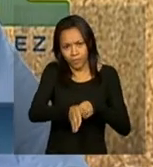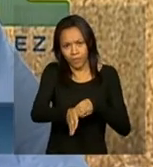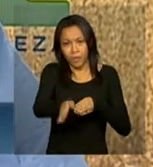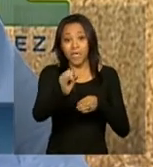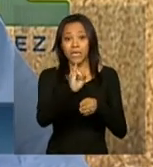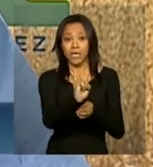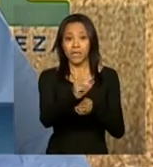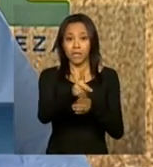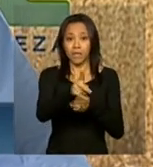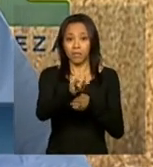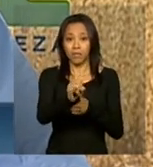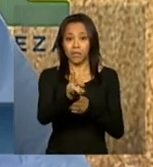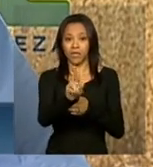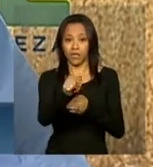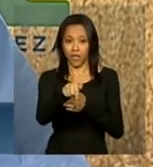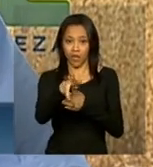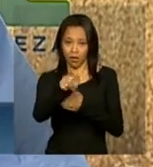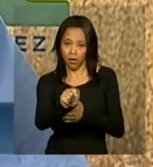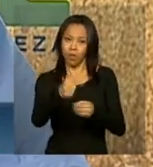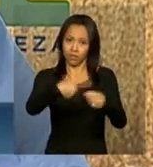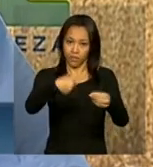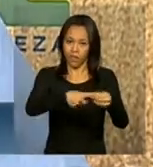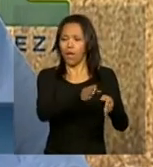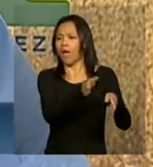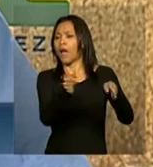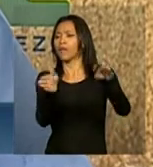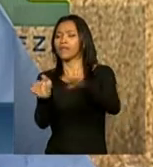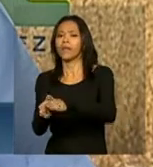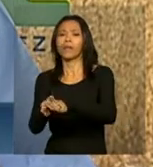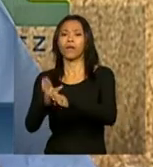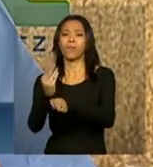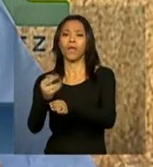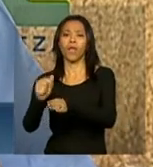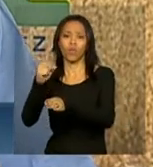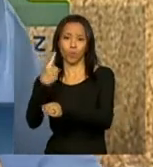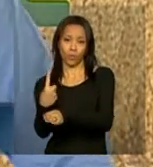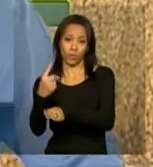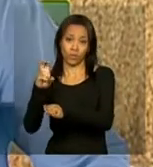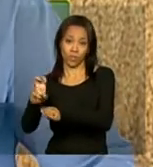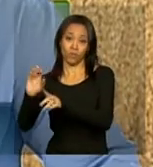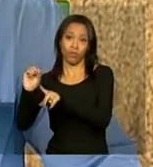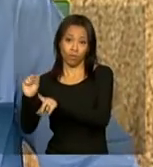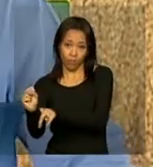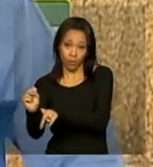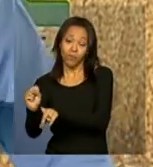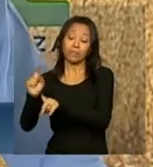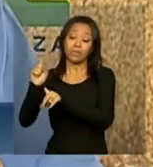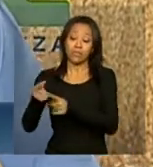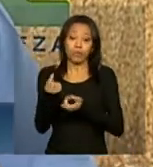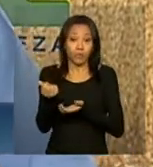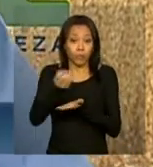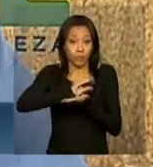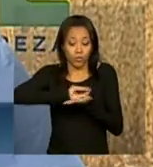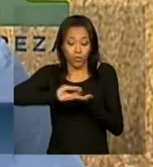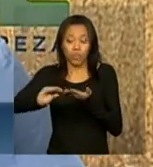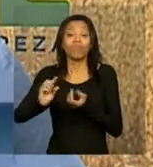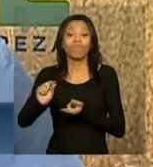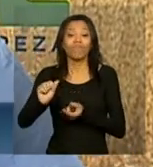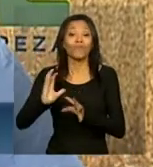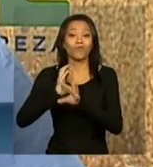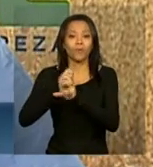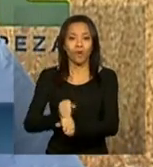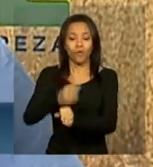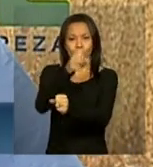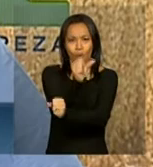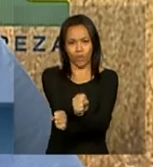Ipiranga, cortando até a BR-158, um investimento de